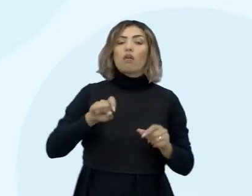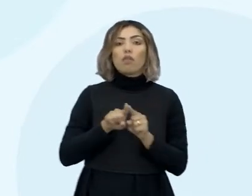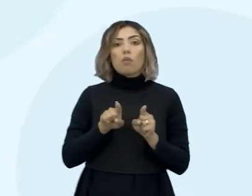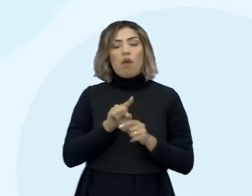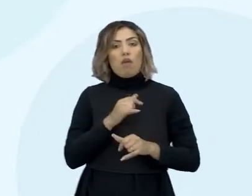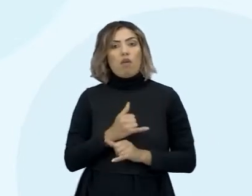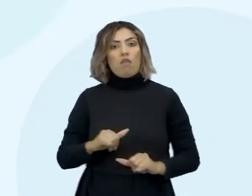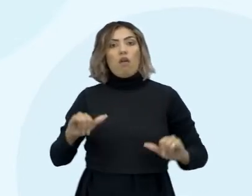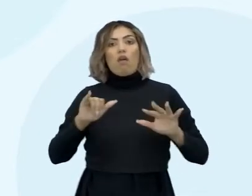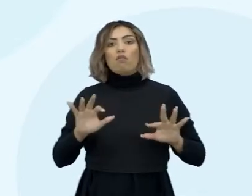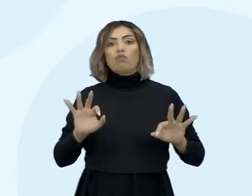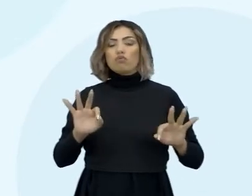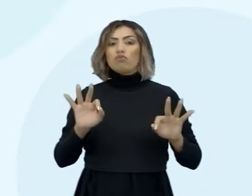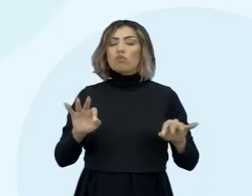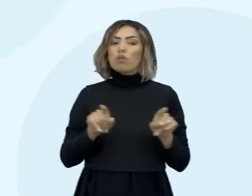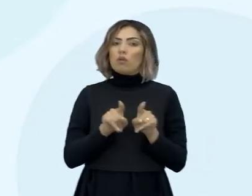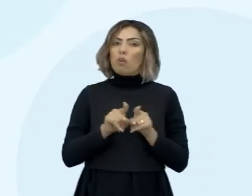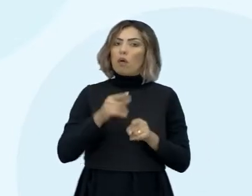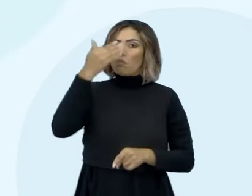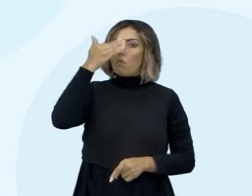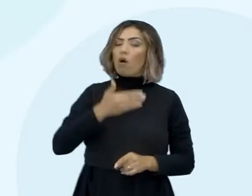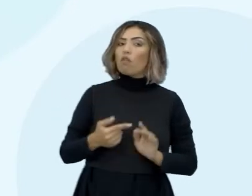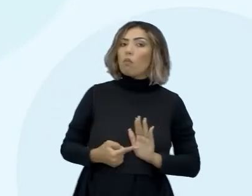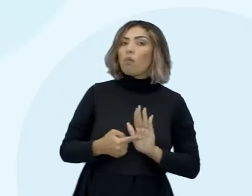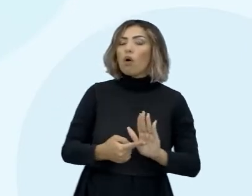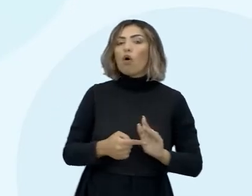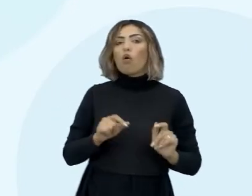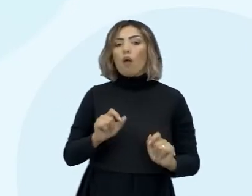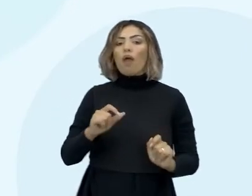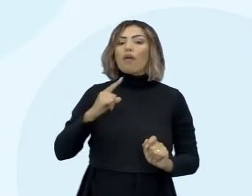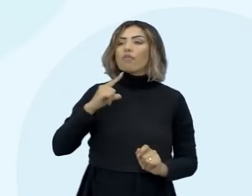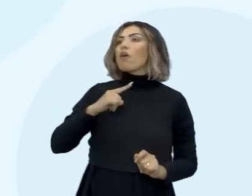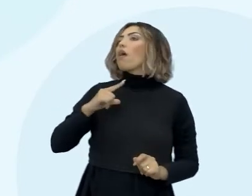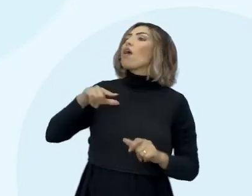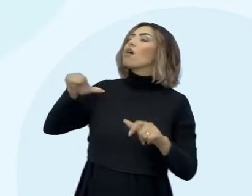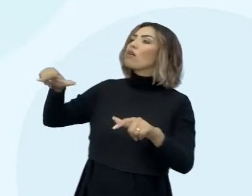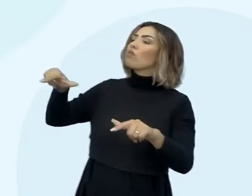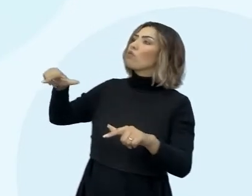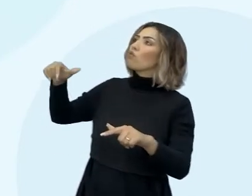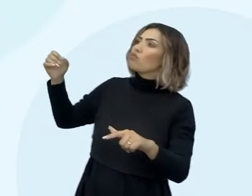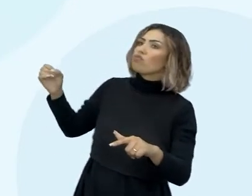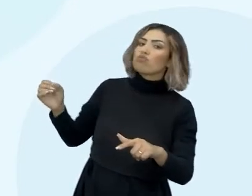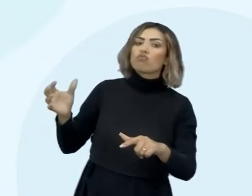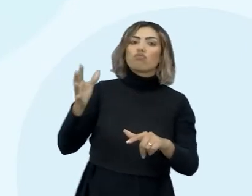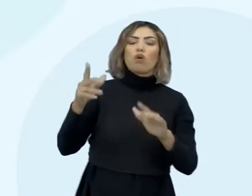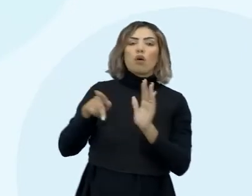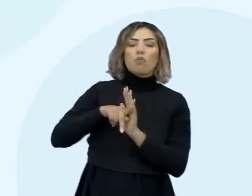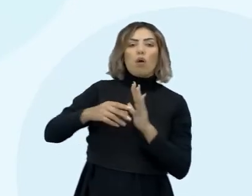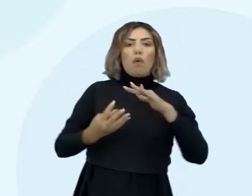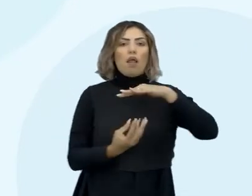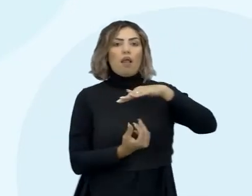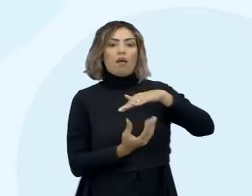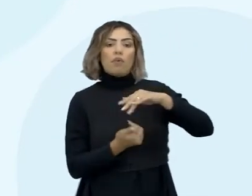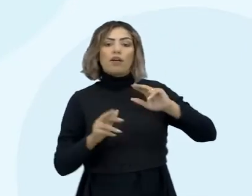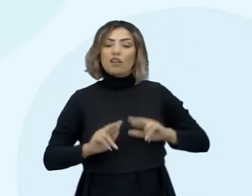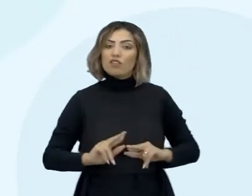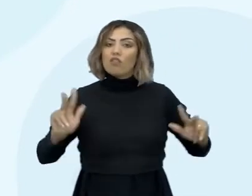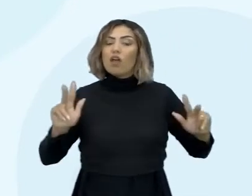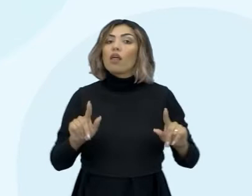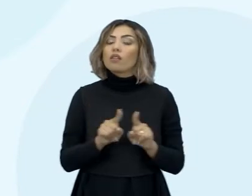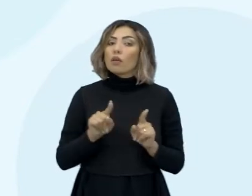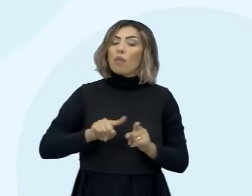Está elaborando o protótipo, está mostrando aqui para você um sistema de iluminação com a lâmpada de Moser, e construção sustentável